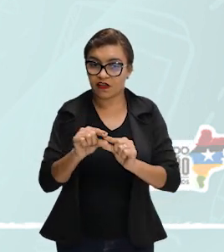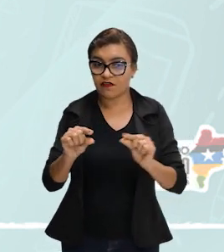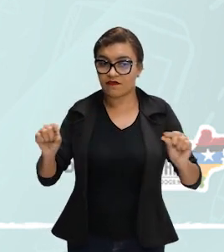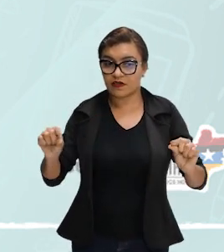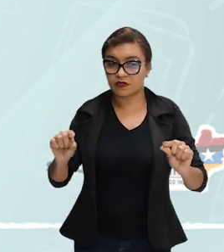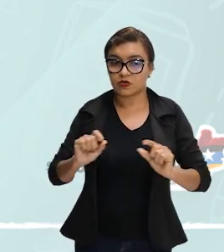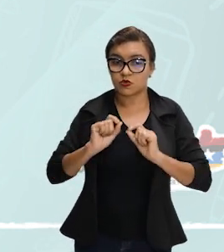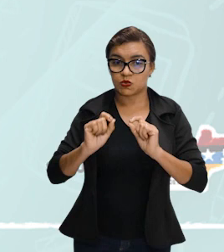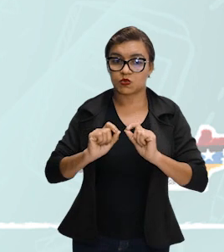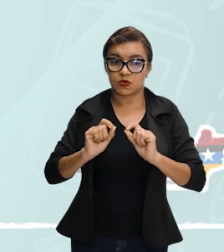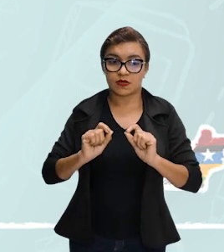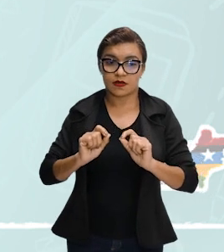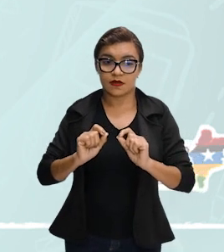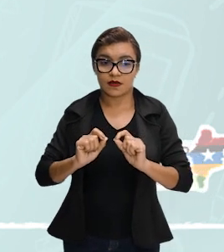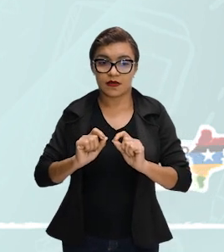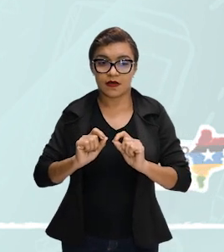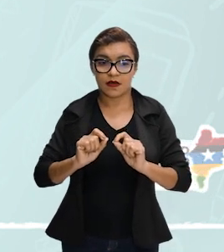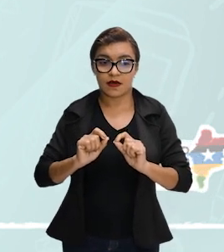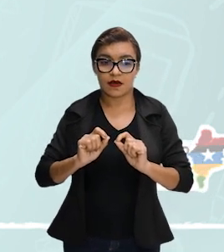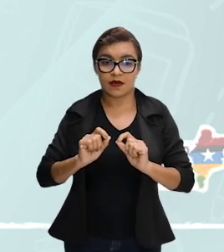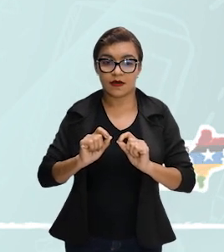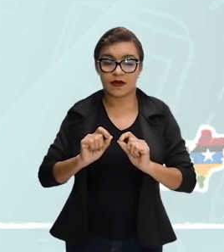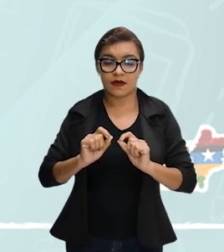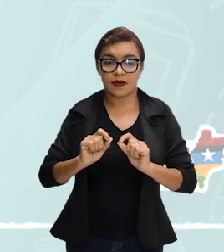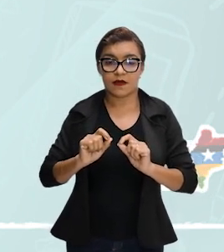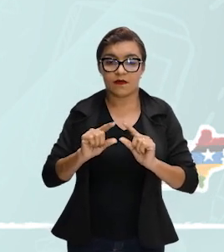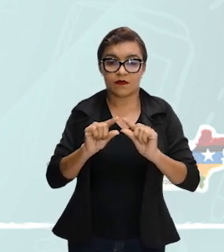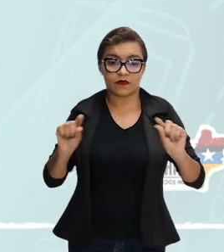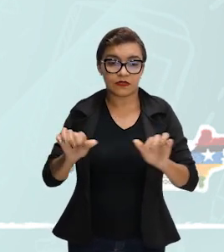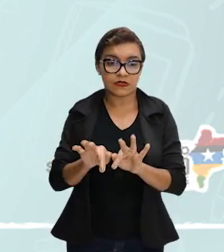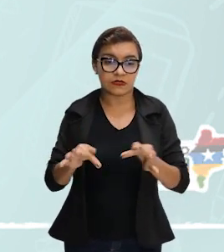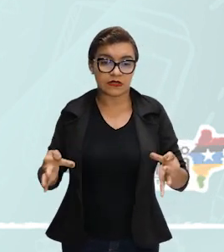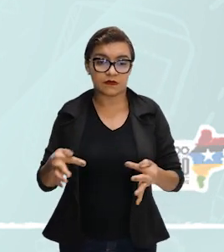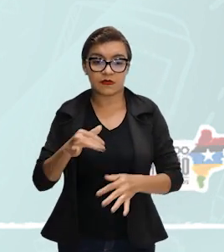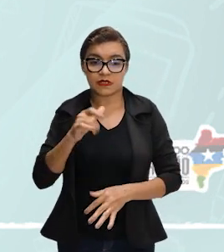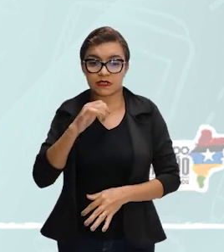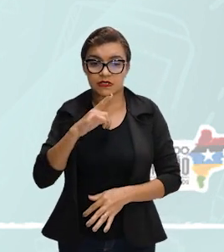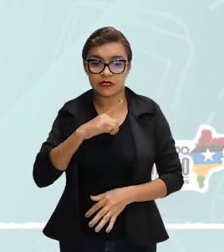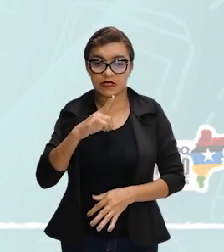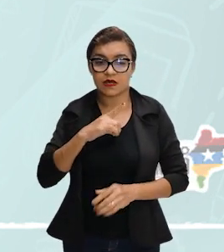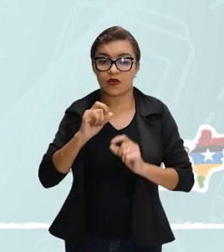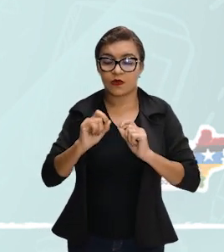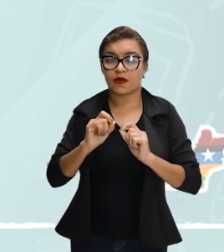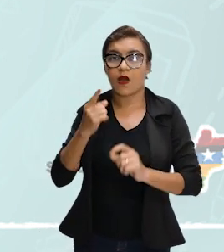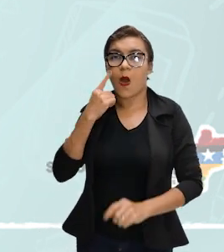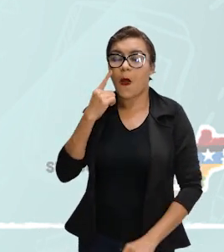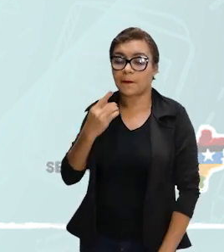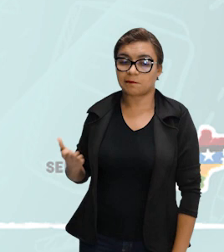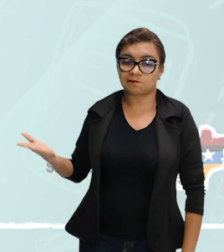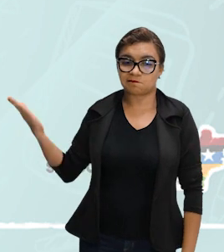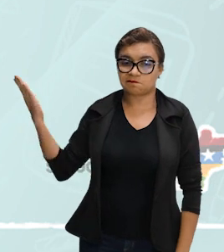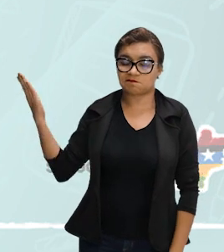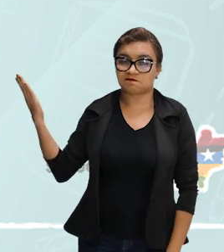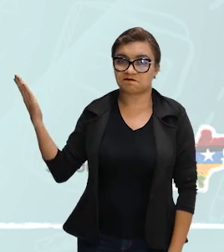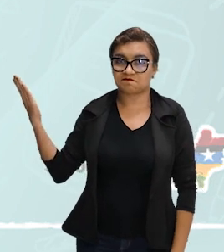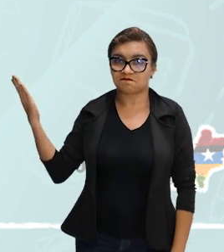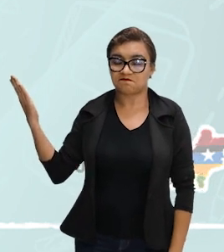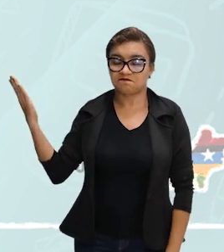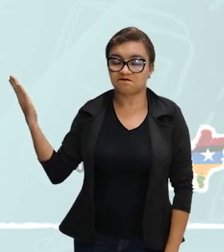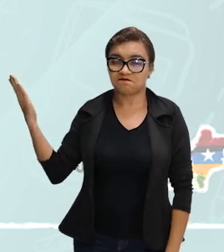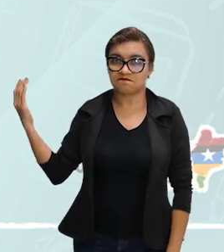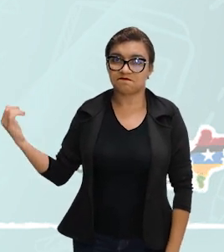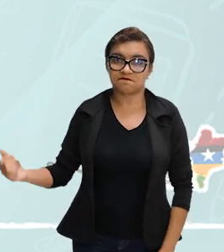passiva. Nosotros ya tenemos compradas las entradas. Nosotros ya tenemos